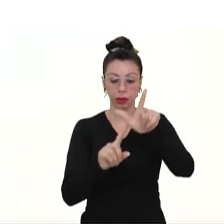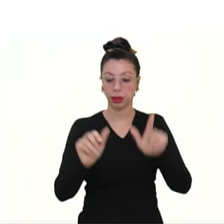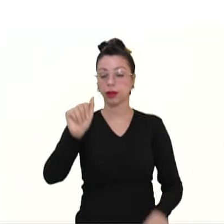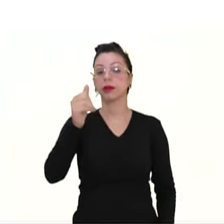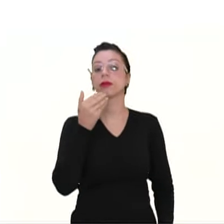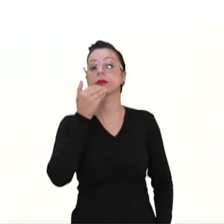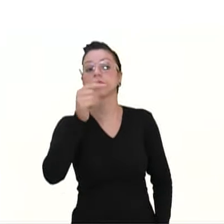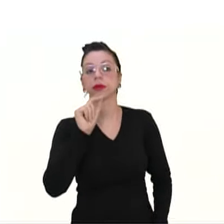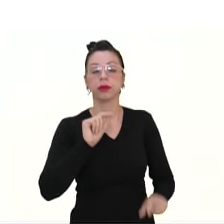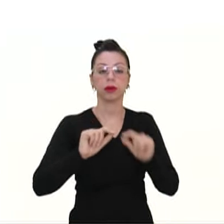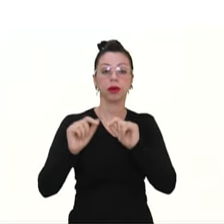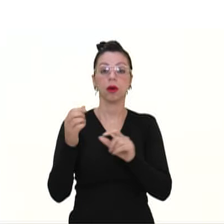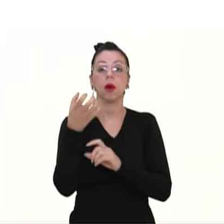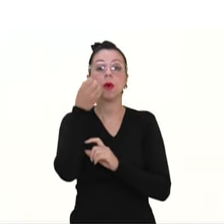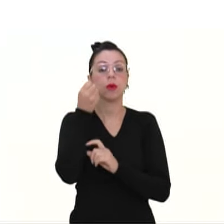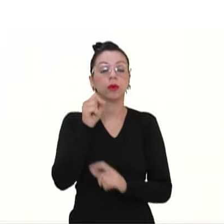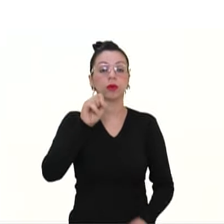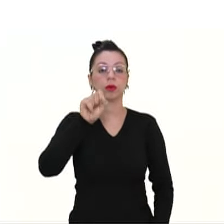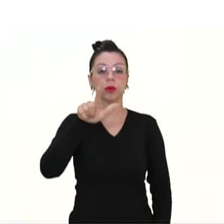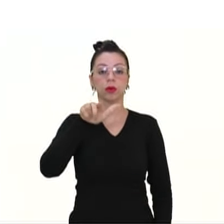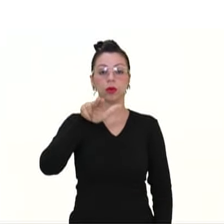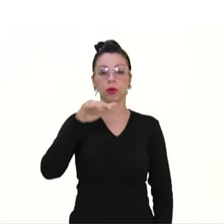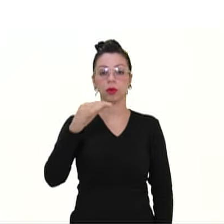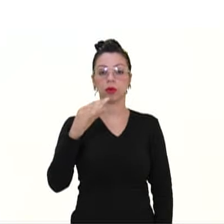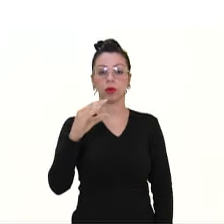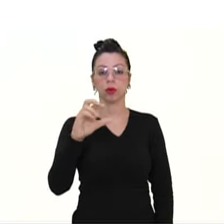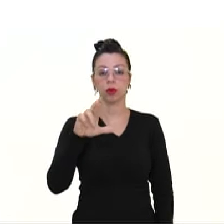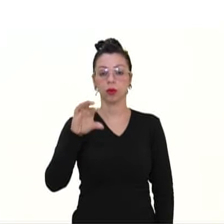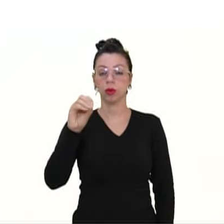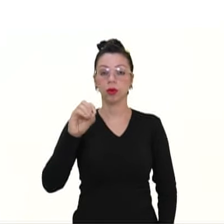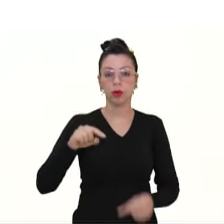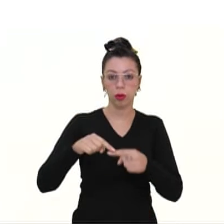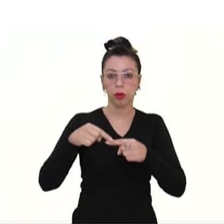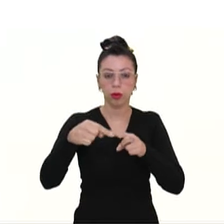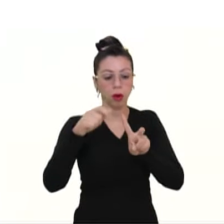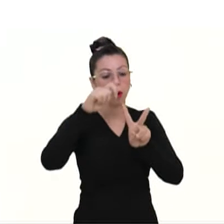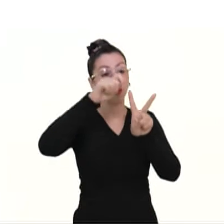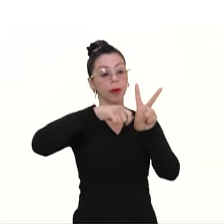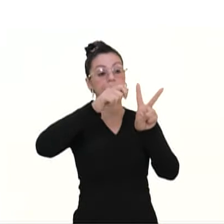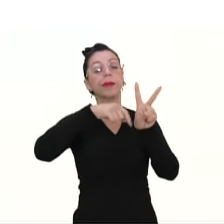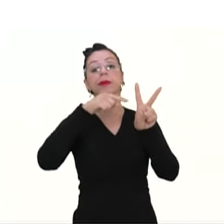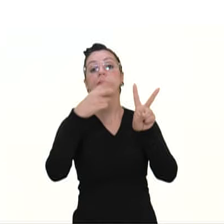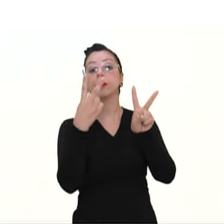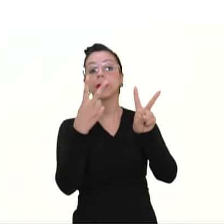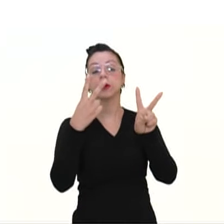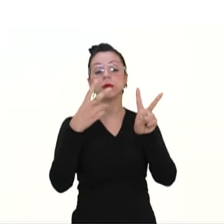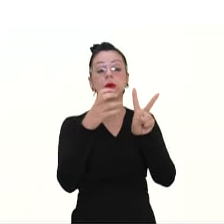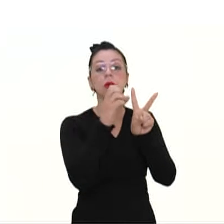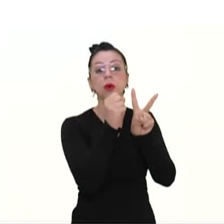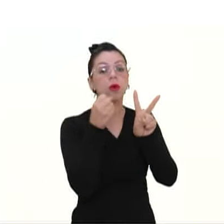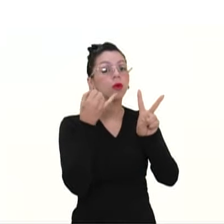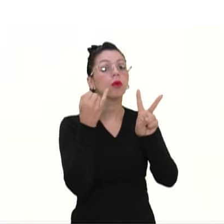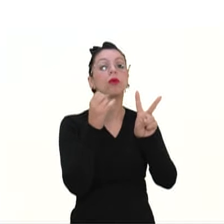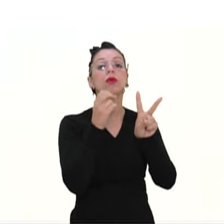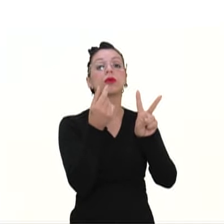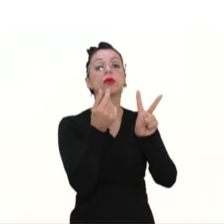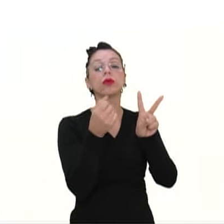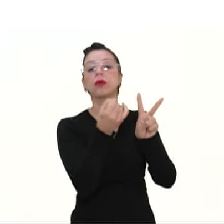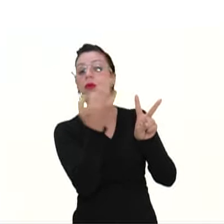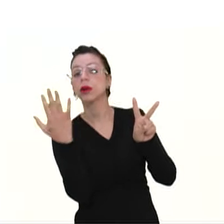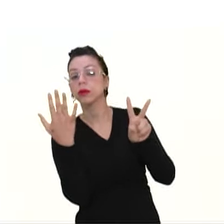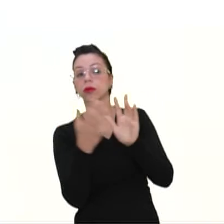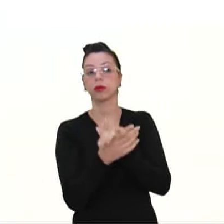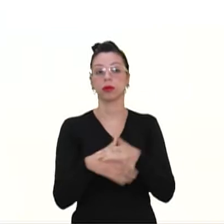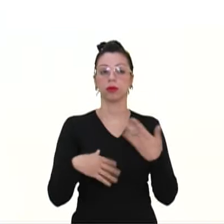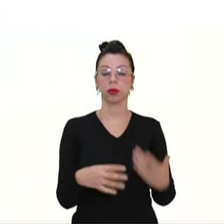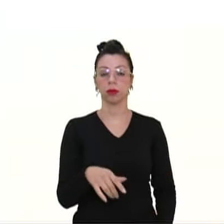ele está pedindo? Qual o lucro dessa empresa após 2 meses? 2 meses. Ó. Então, temos T igual a 2. Simples